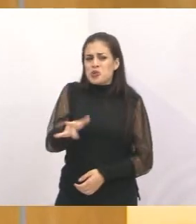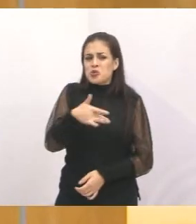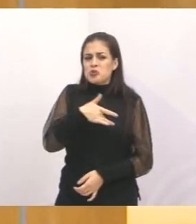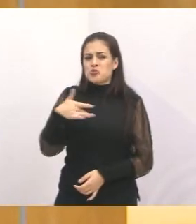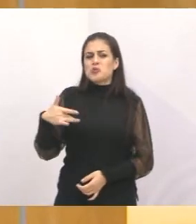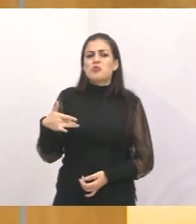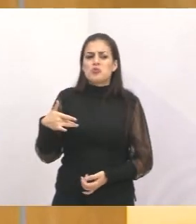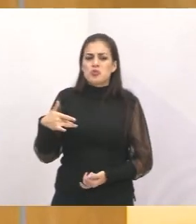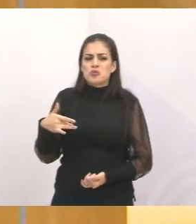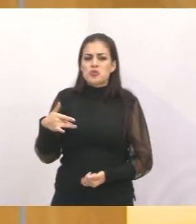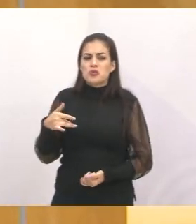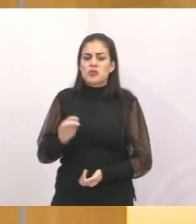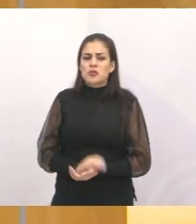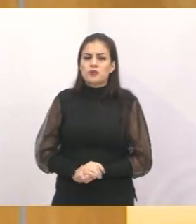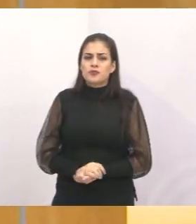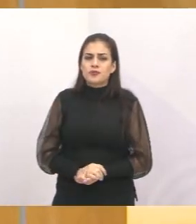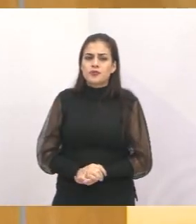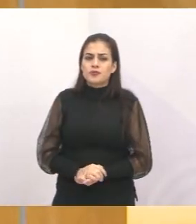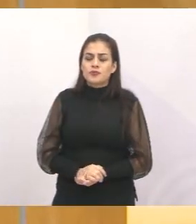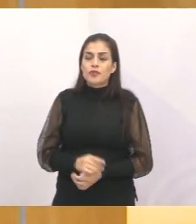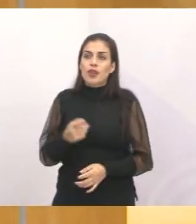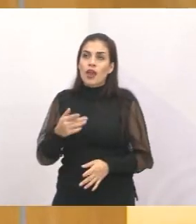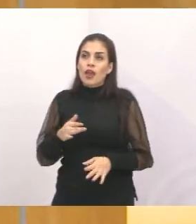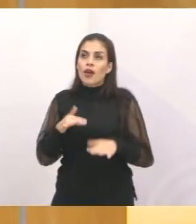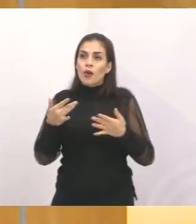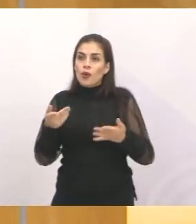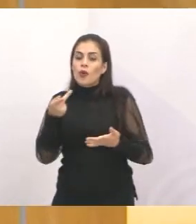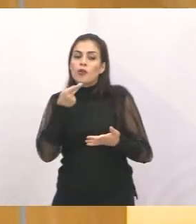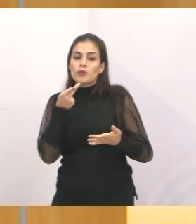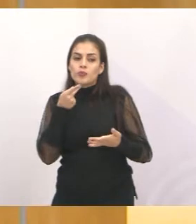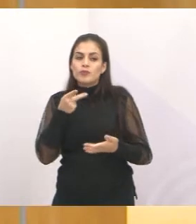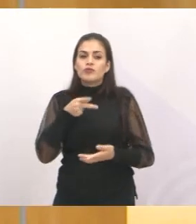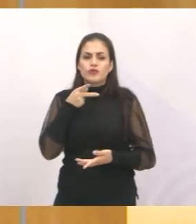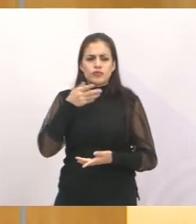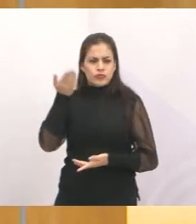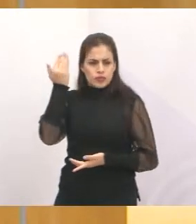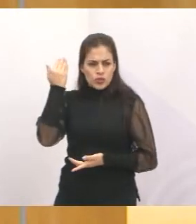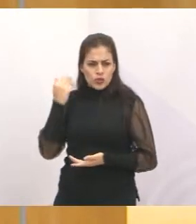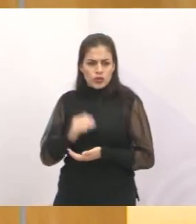havia falado aqui, que cada dólar investido, 4 são